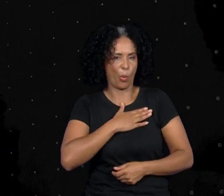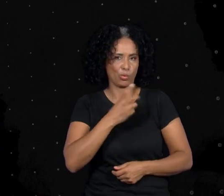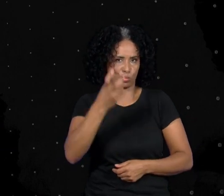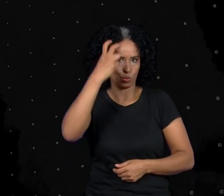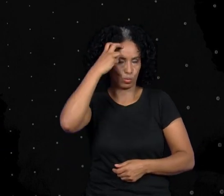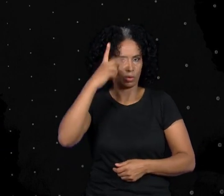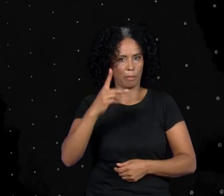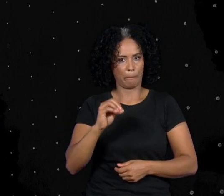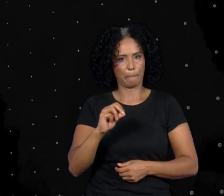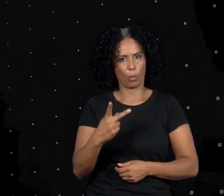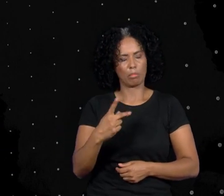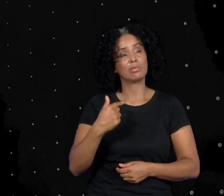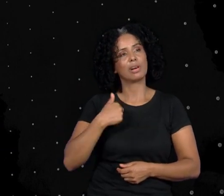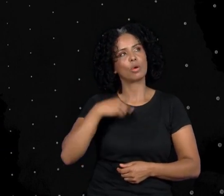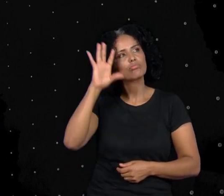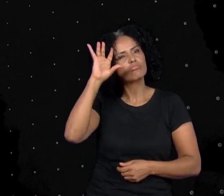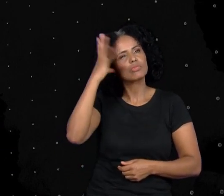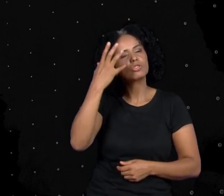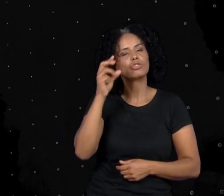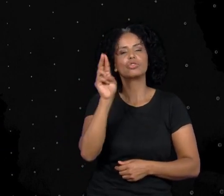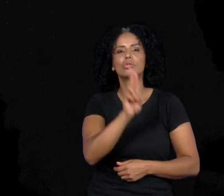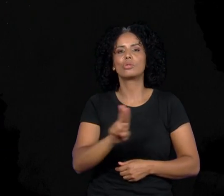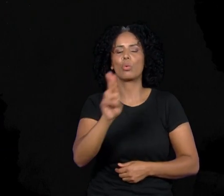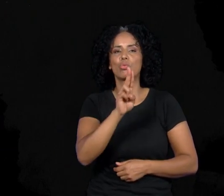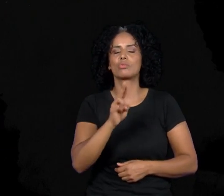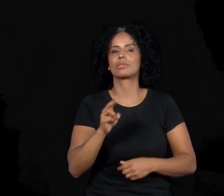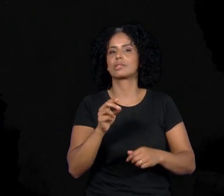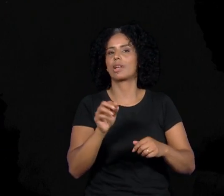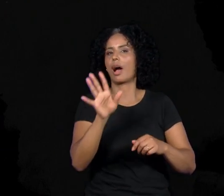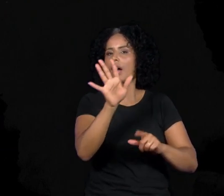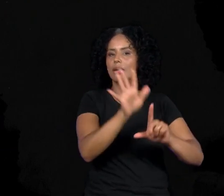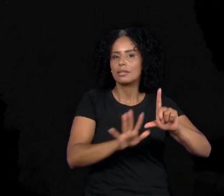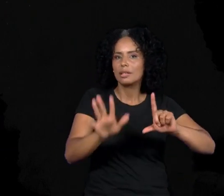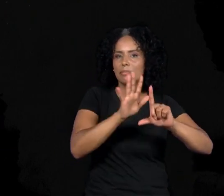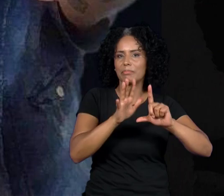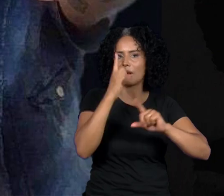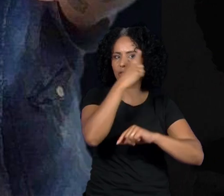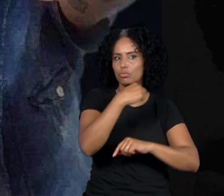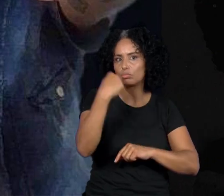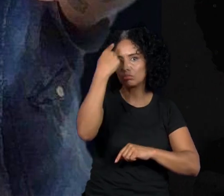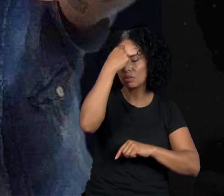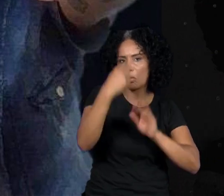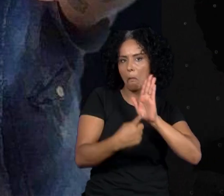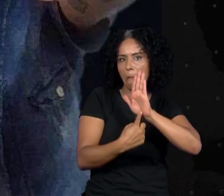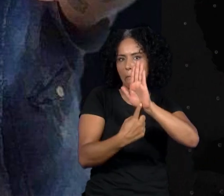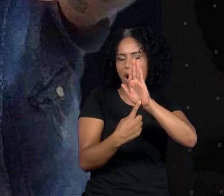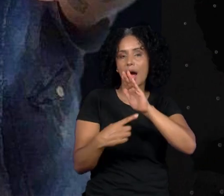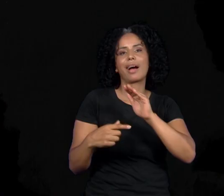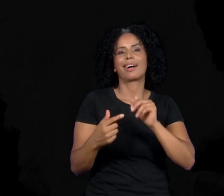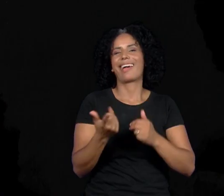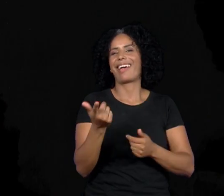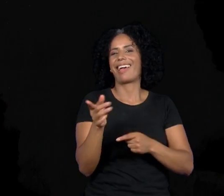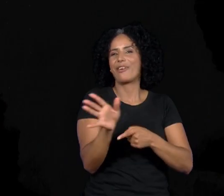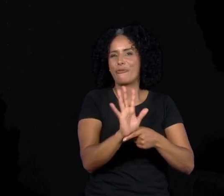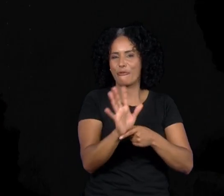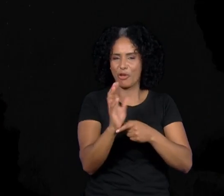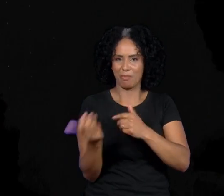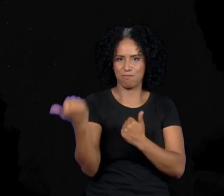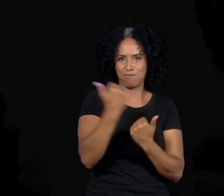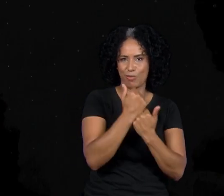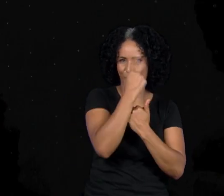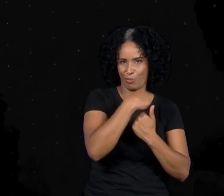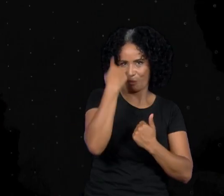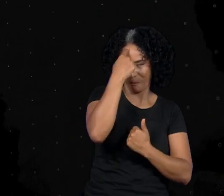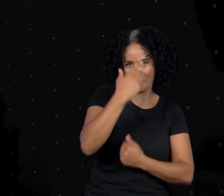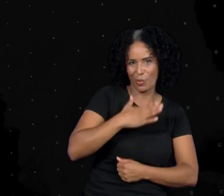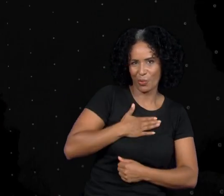resolvi usar cartazes de filmes e séries com a minha cara e usando ali o texto. Então era assim, De Volta para o